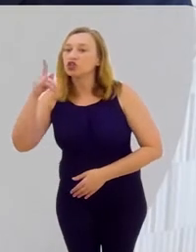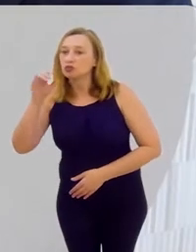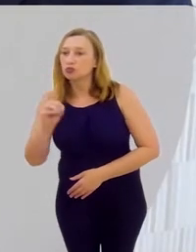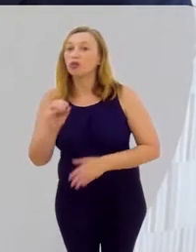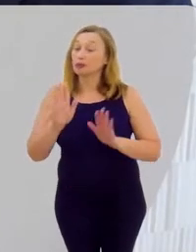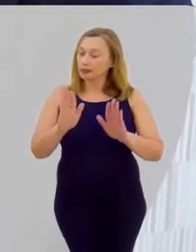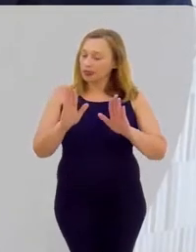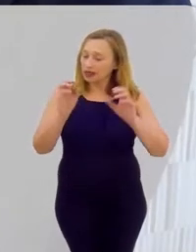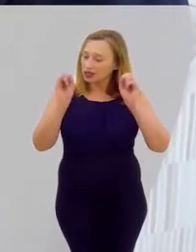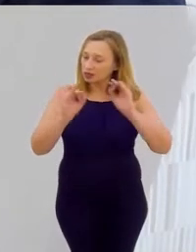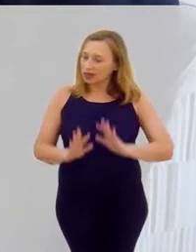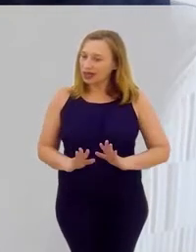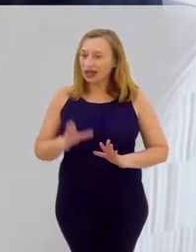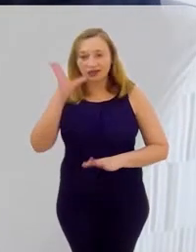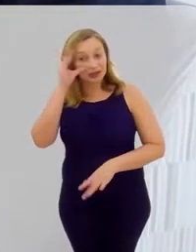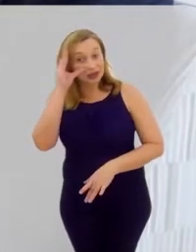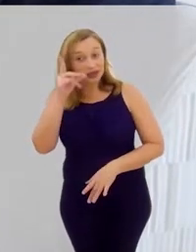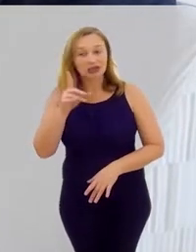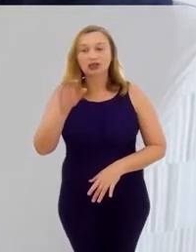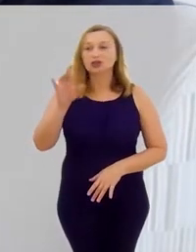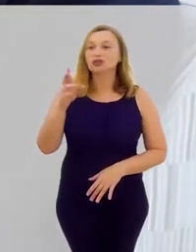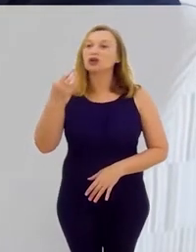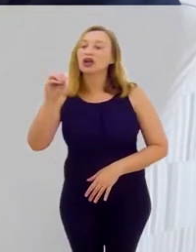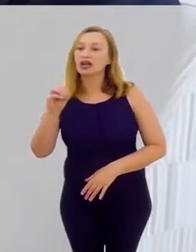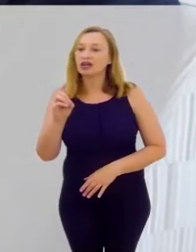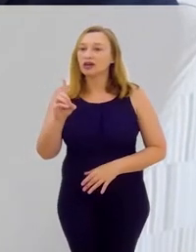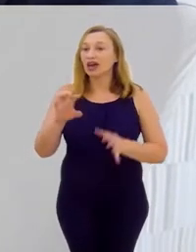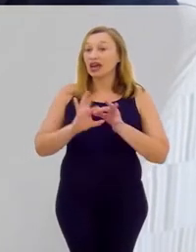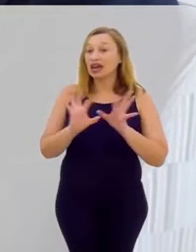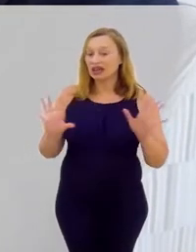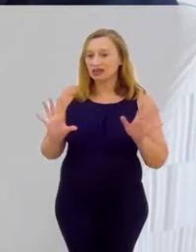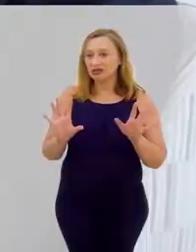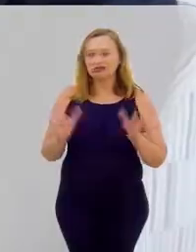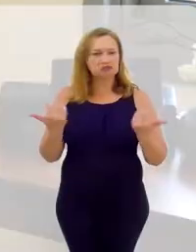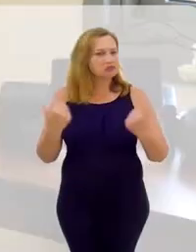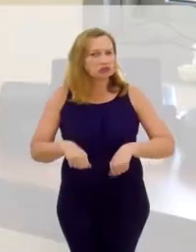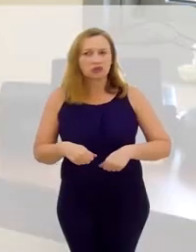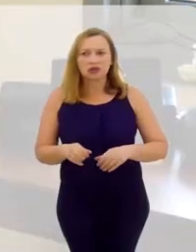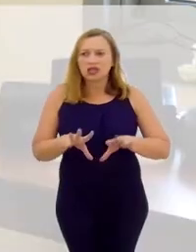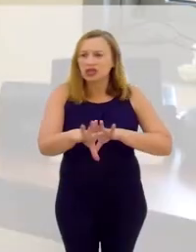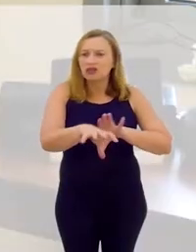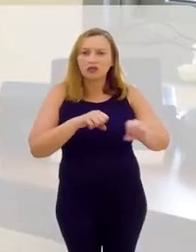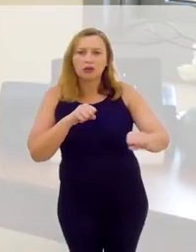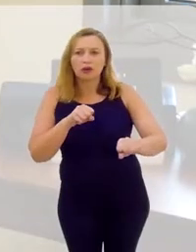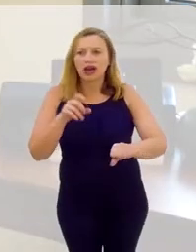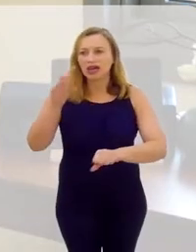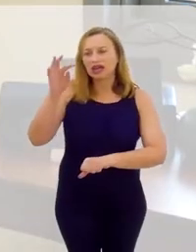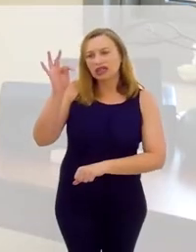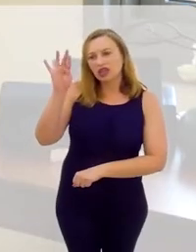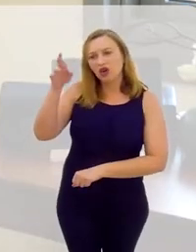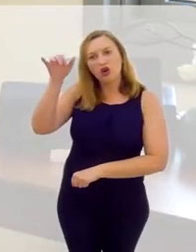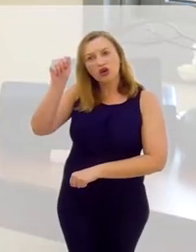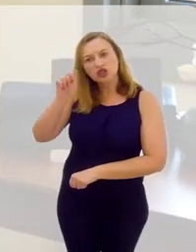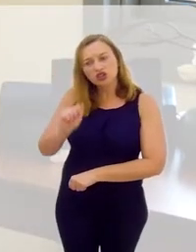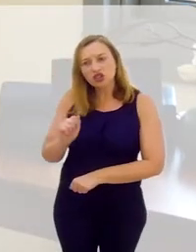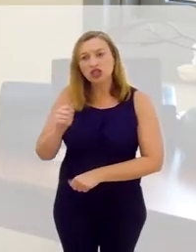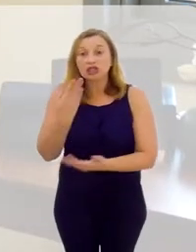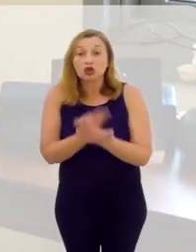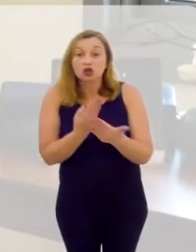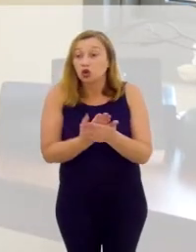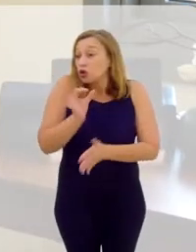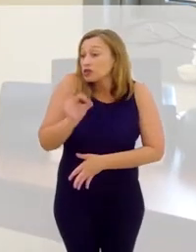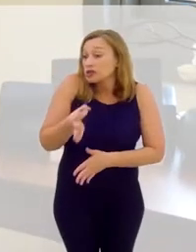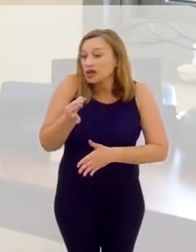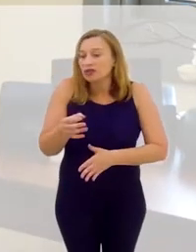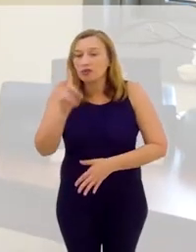ser um bispo? Um detalhe bem interessante é que o nosso clero é leigo. Ele não precisa ser formado em teologia, ele não precisa